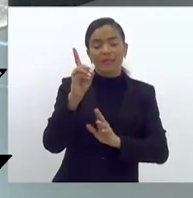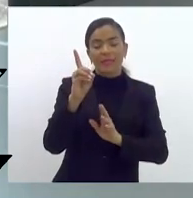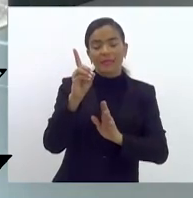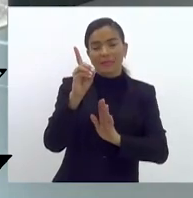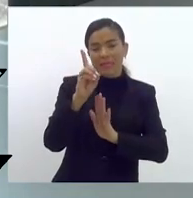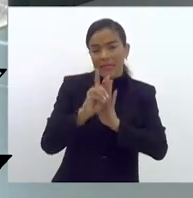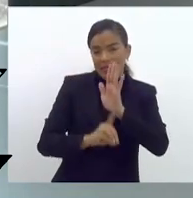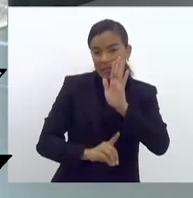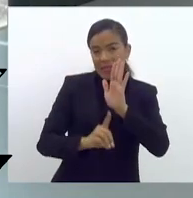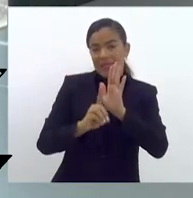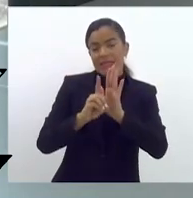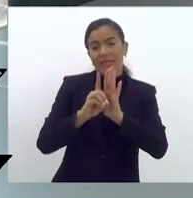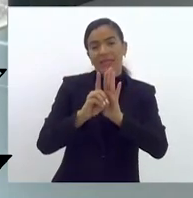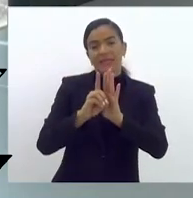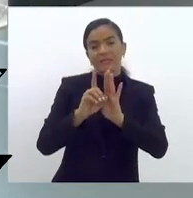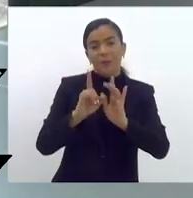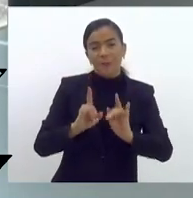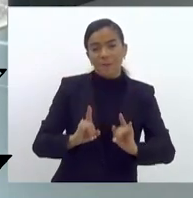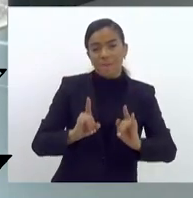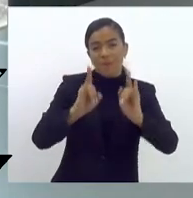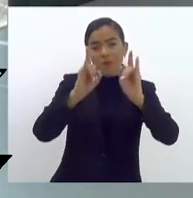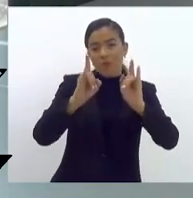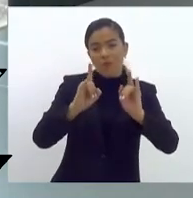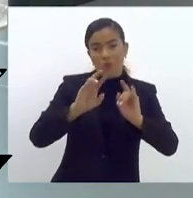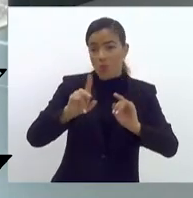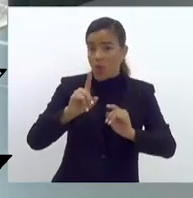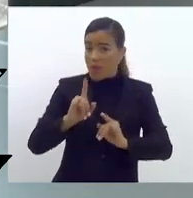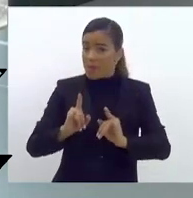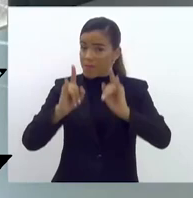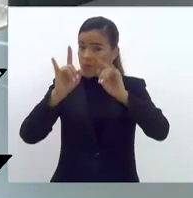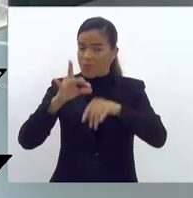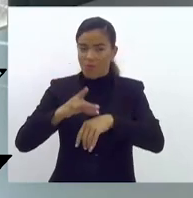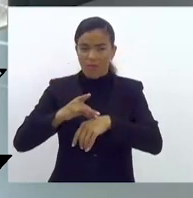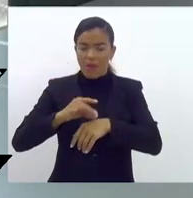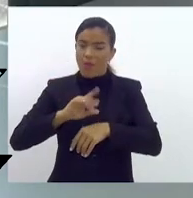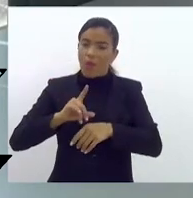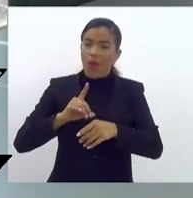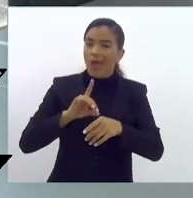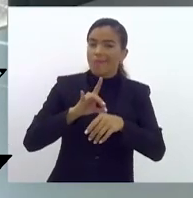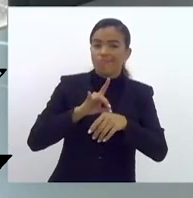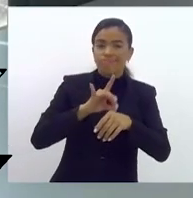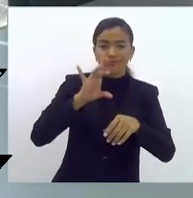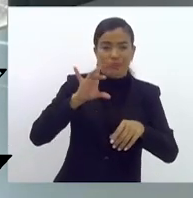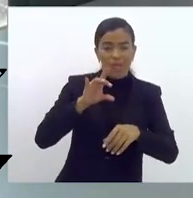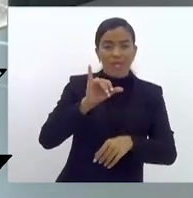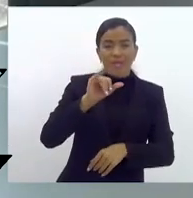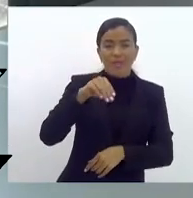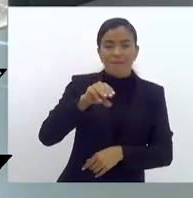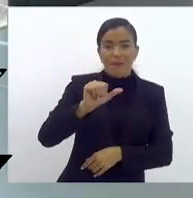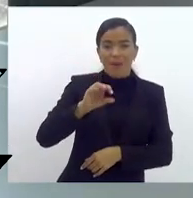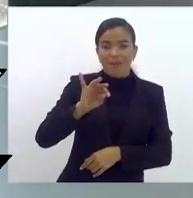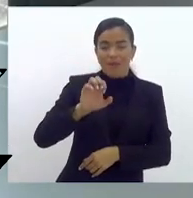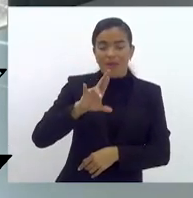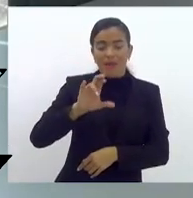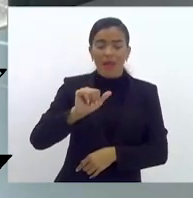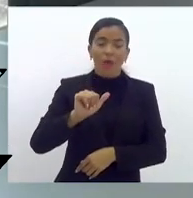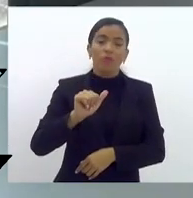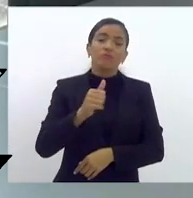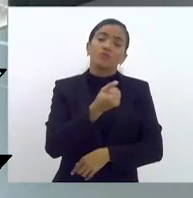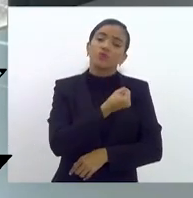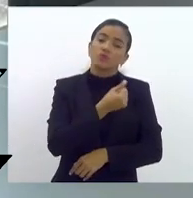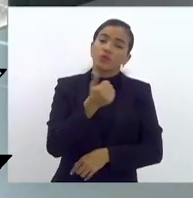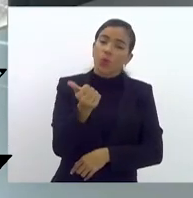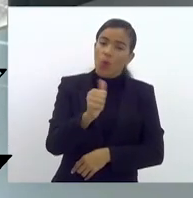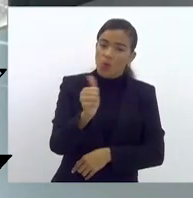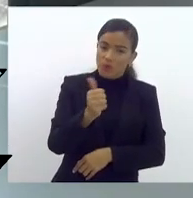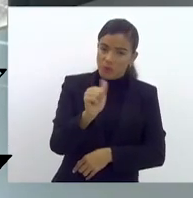de patrimônio imaterial não é Patrimônio material e imaterial esse é o 11 da pauta é o projeto de autoria